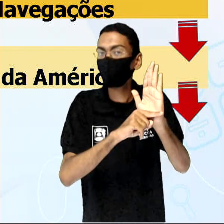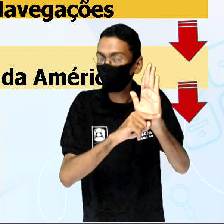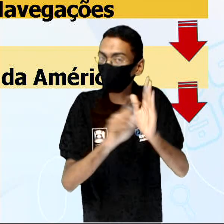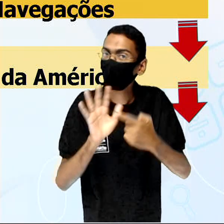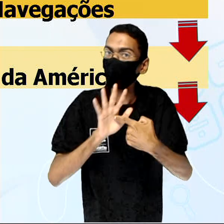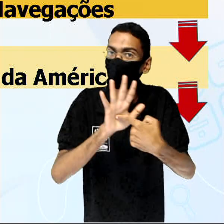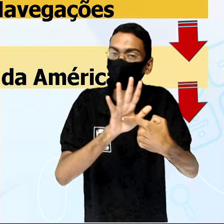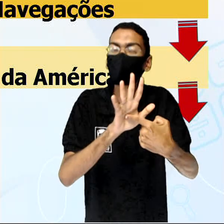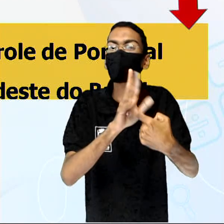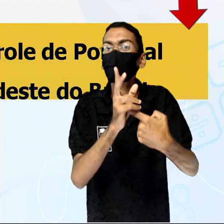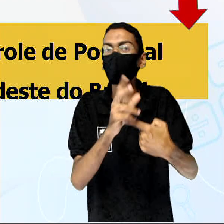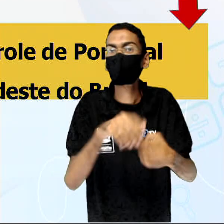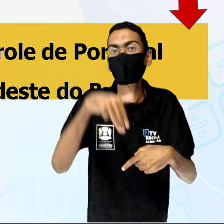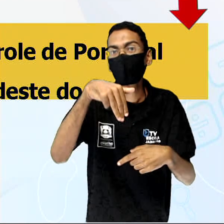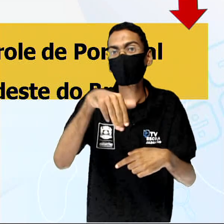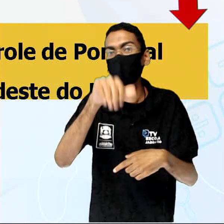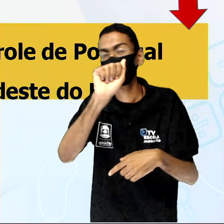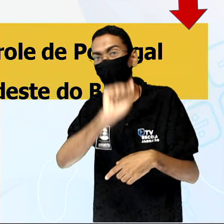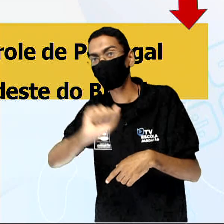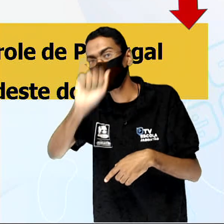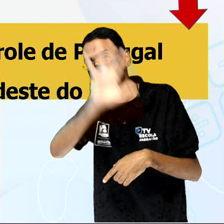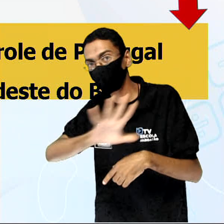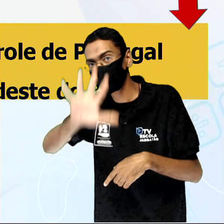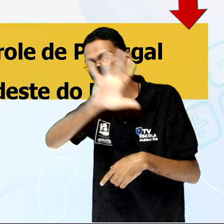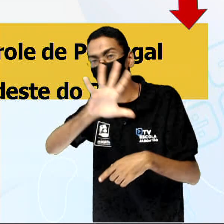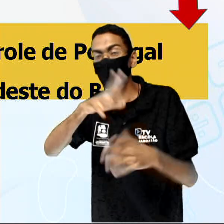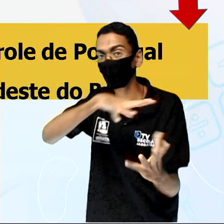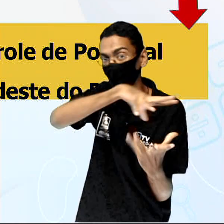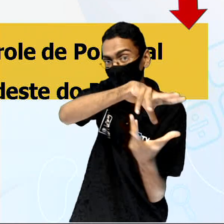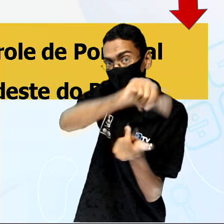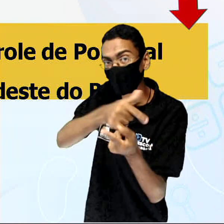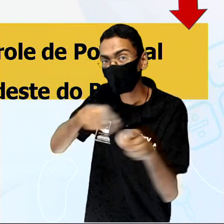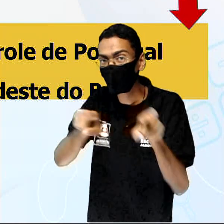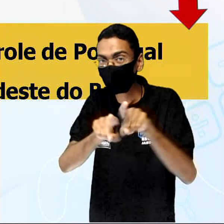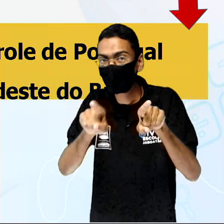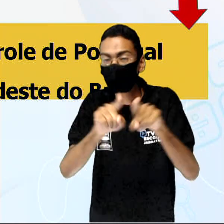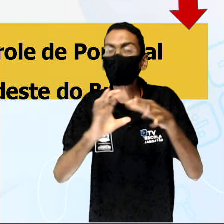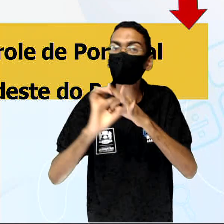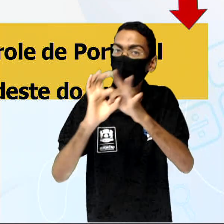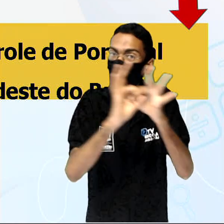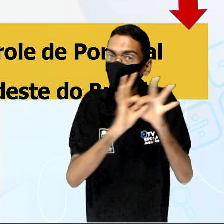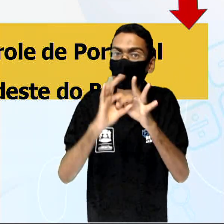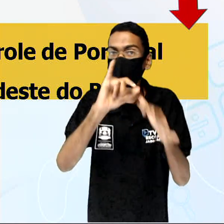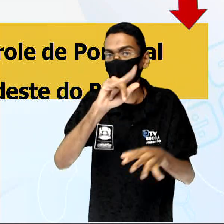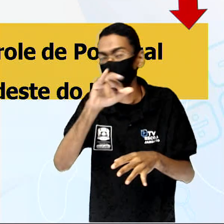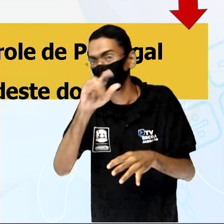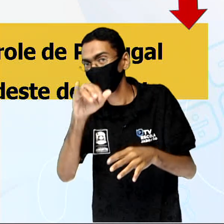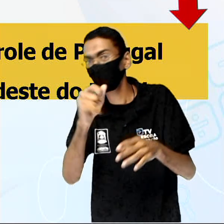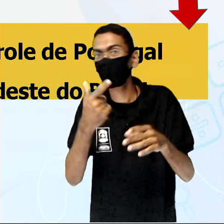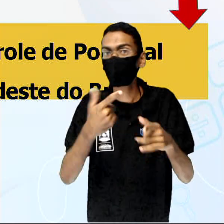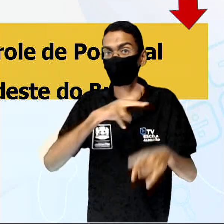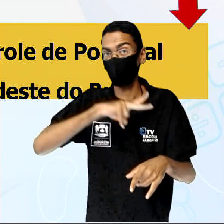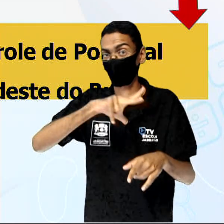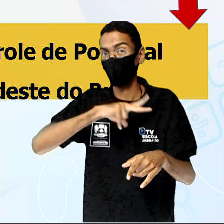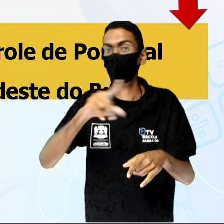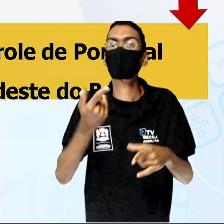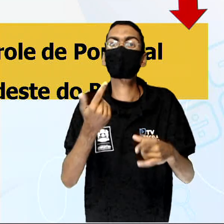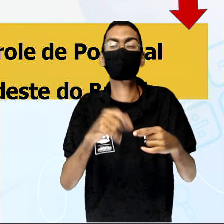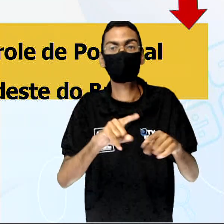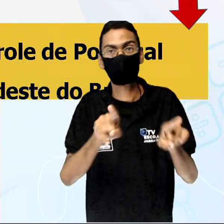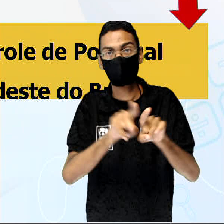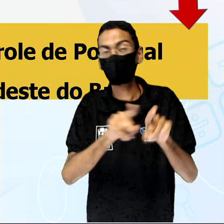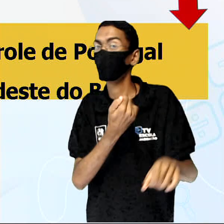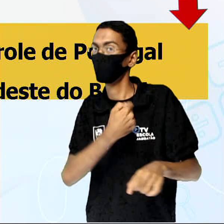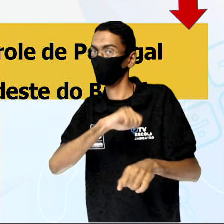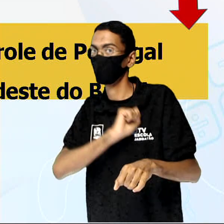aí tivemos aí a conquista da América. Teve a União Ibérica entre Portugal e Espanha, que gerou aquele conflito,